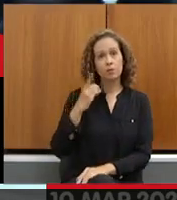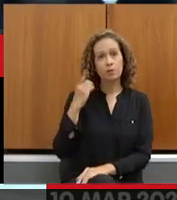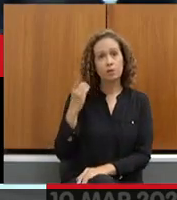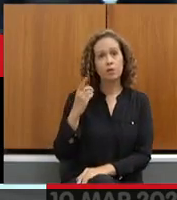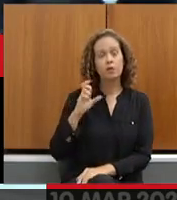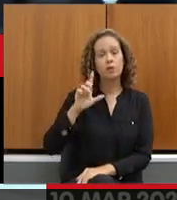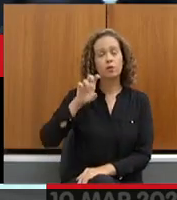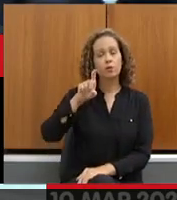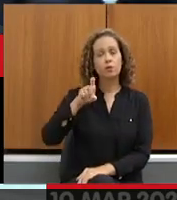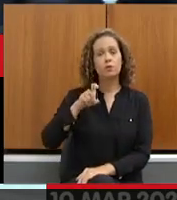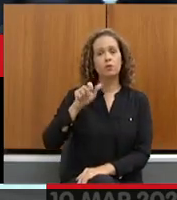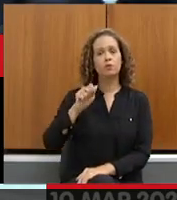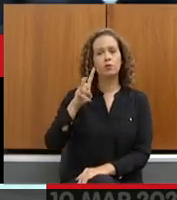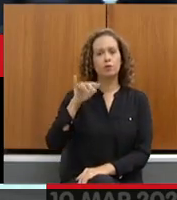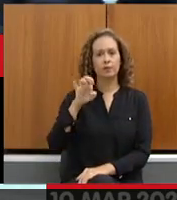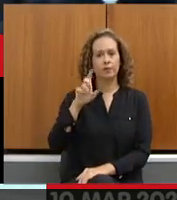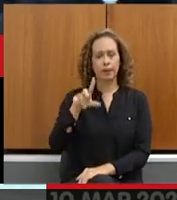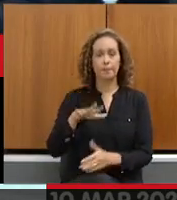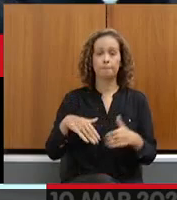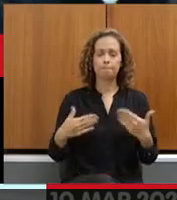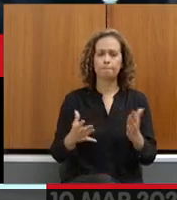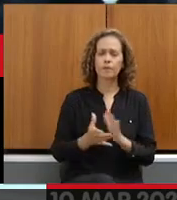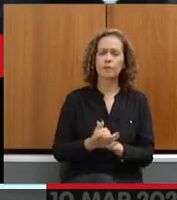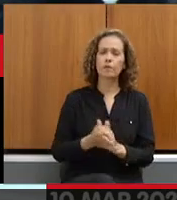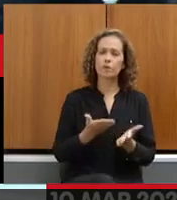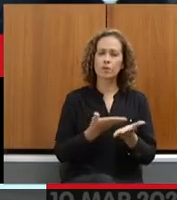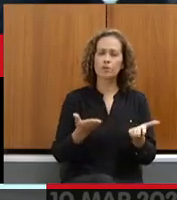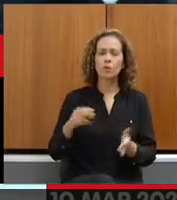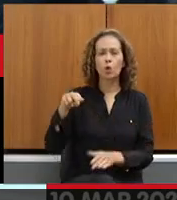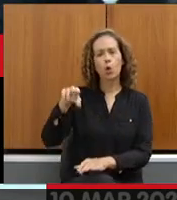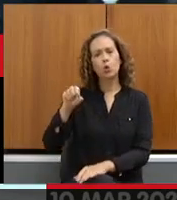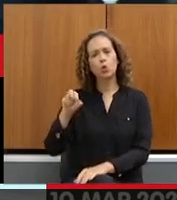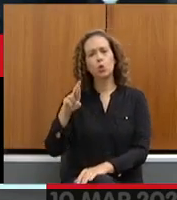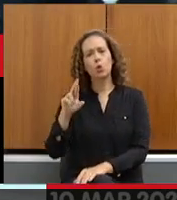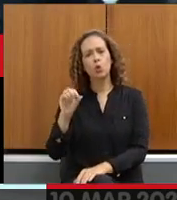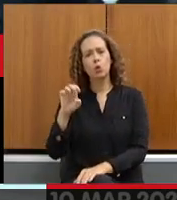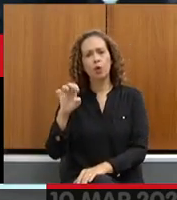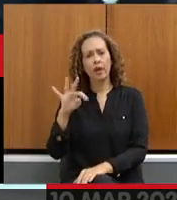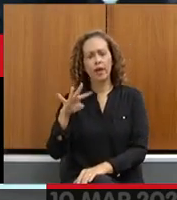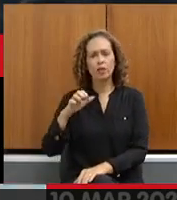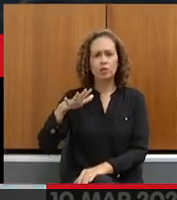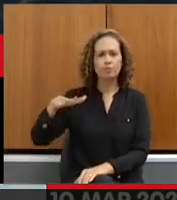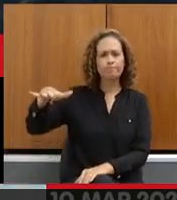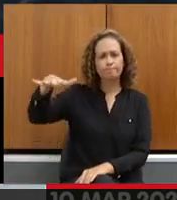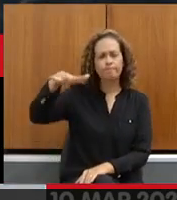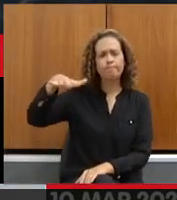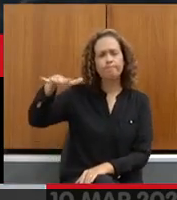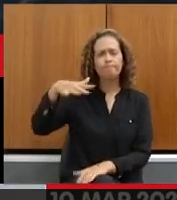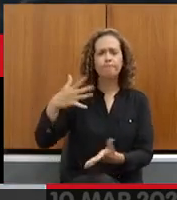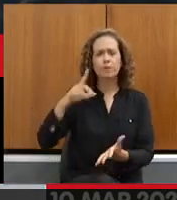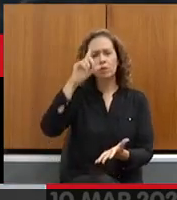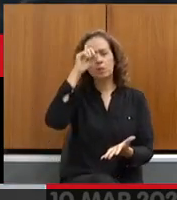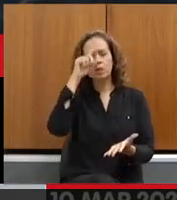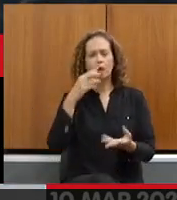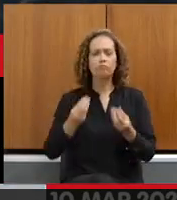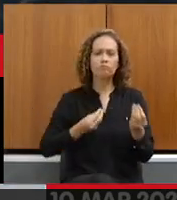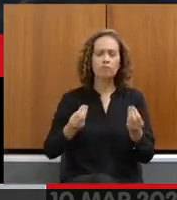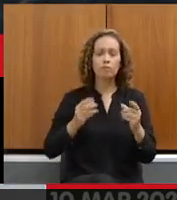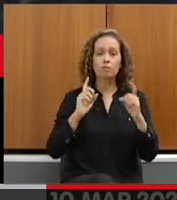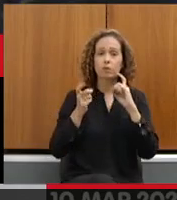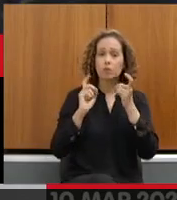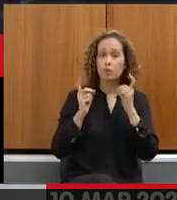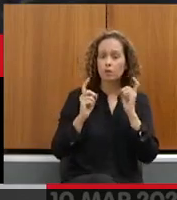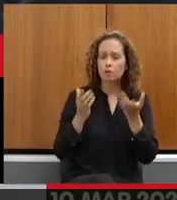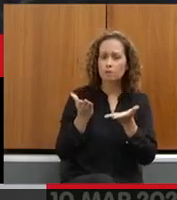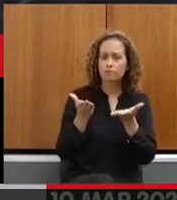secretados eu disse que no Noroeste seu pensa planeja alguma coisa em termos de hospital Participei de uma reunião com vossa